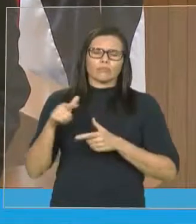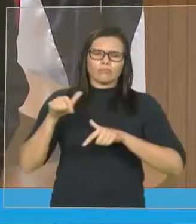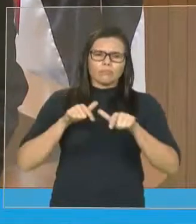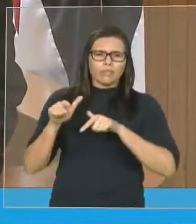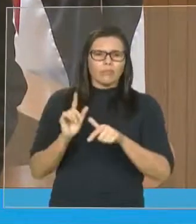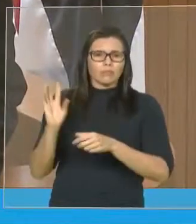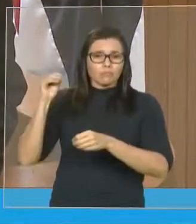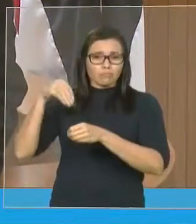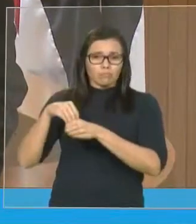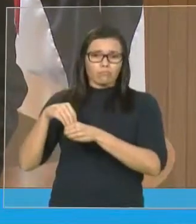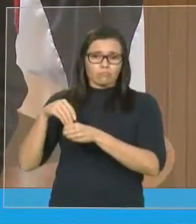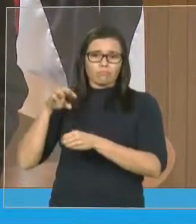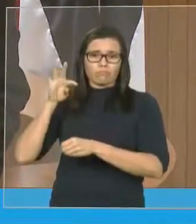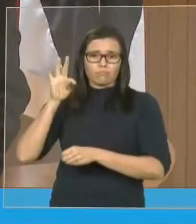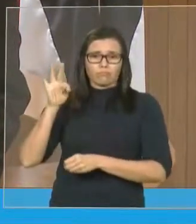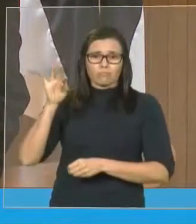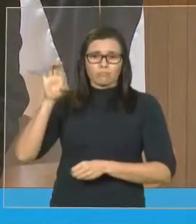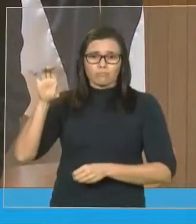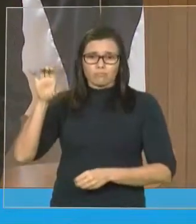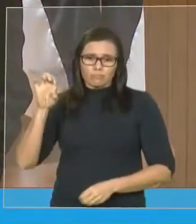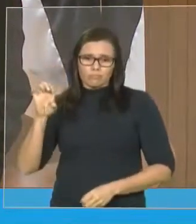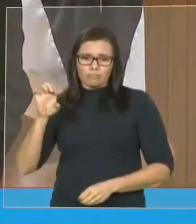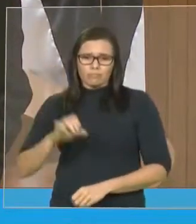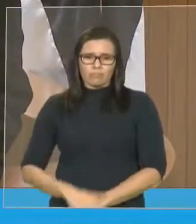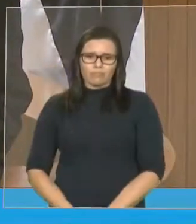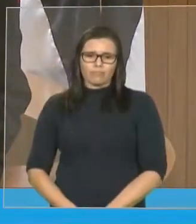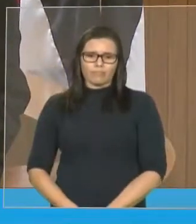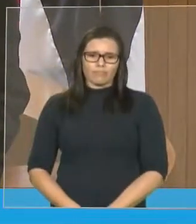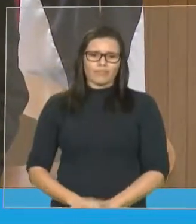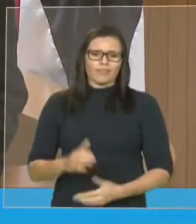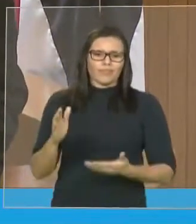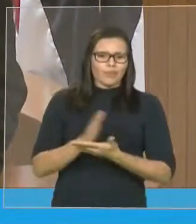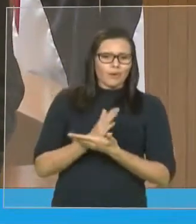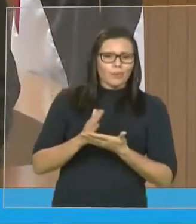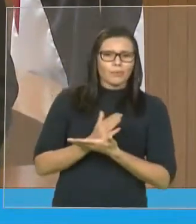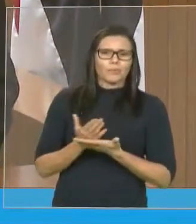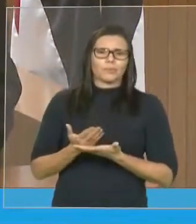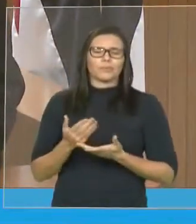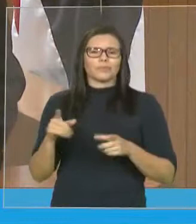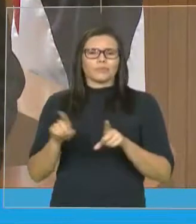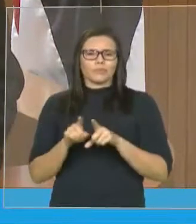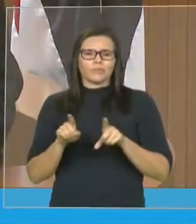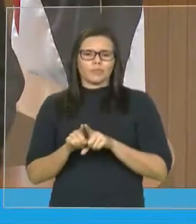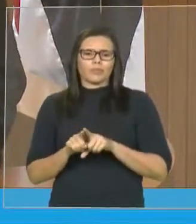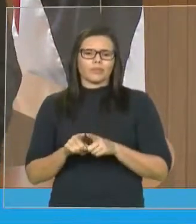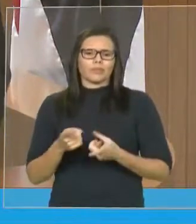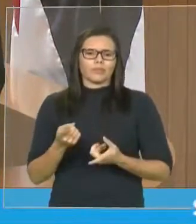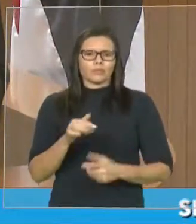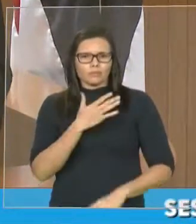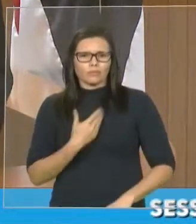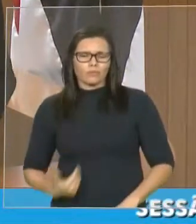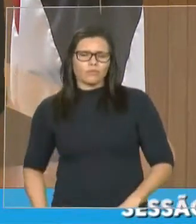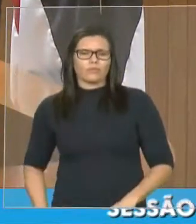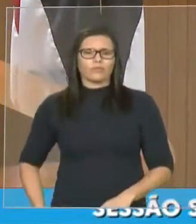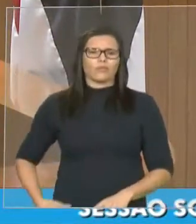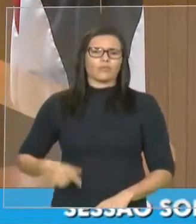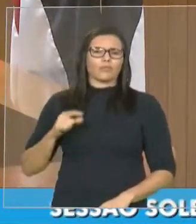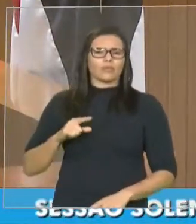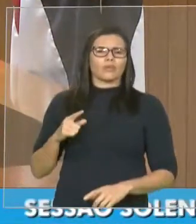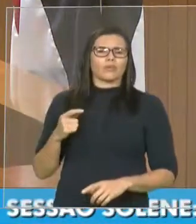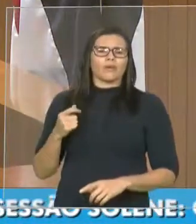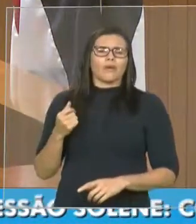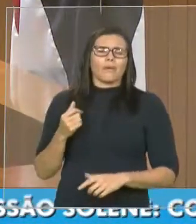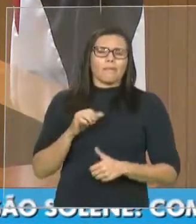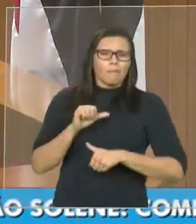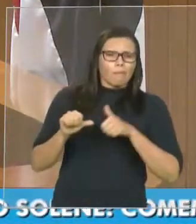que são emprestados pelo Poder Executivo, que espero que algum dia retornem para cá, para o Executivo, mais qualificados, né? Inclusive